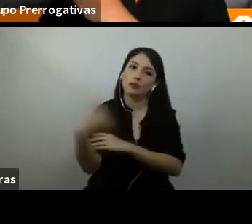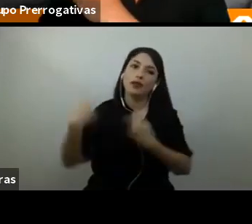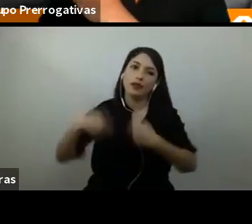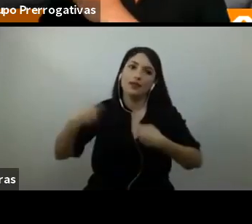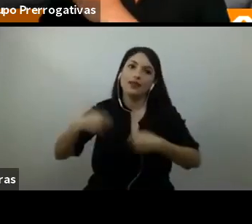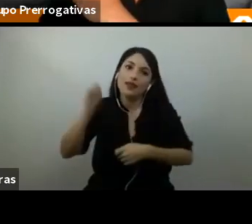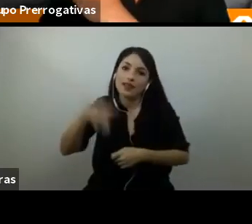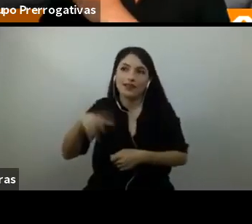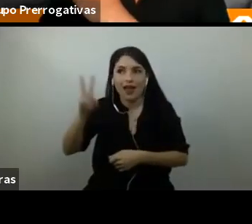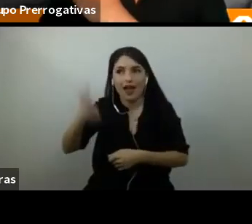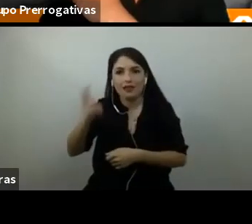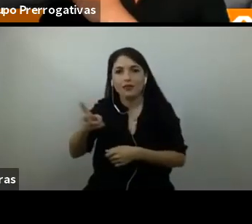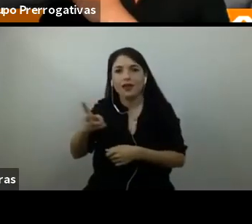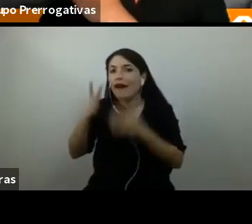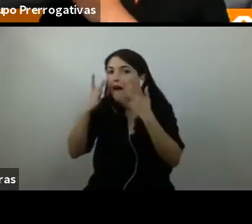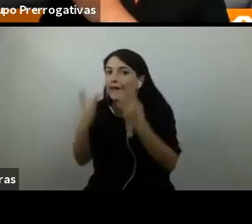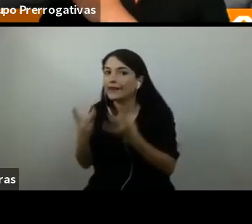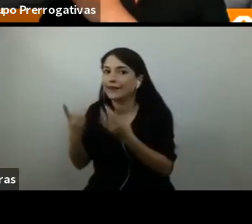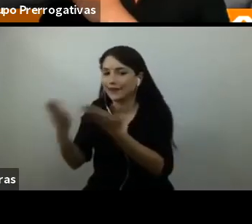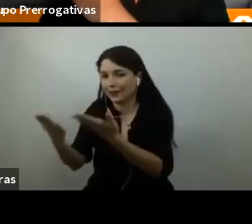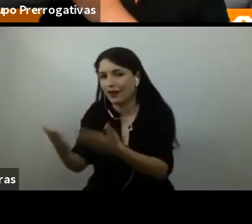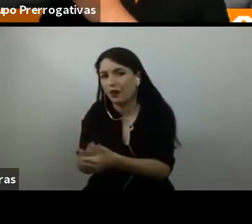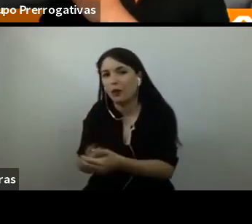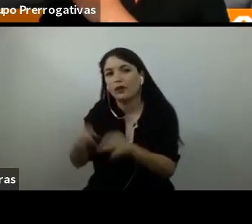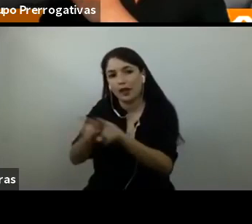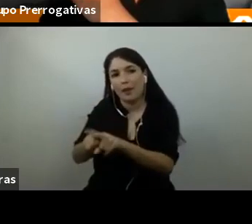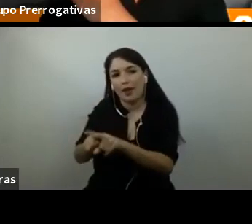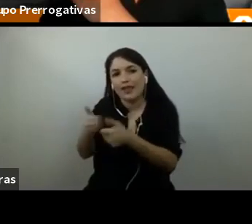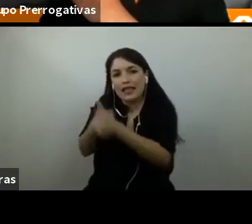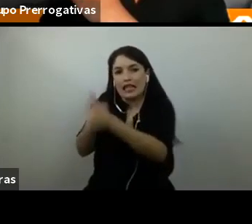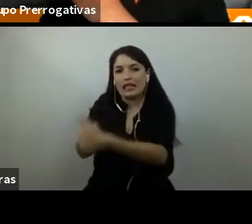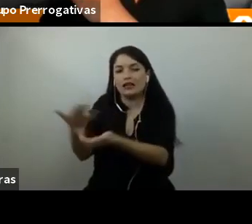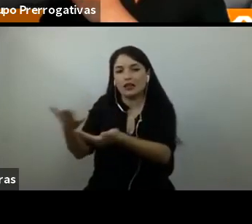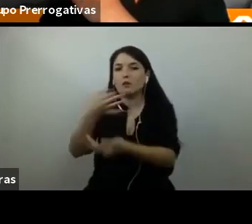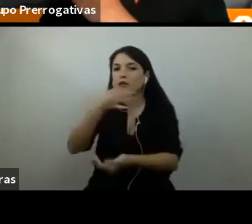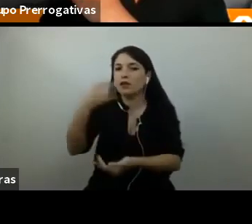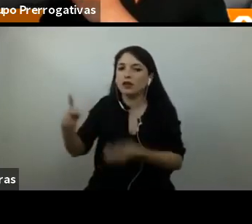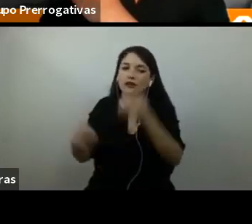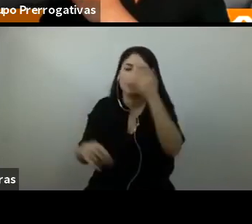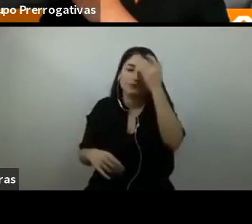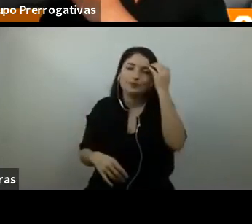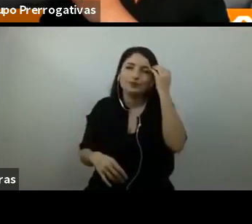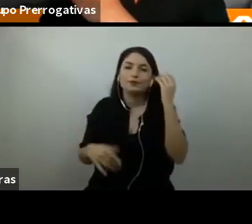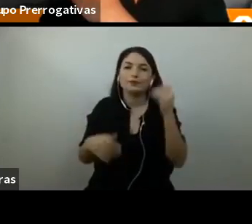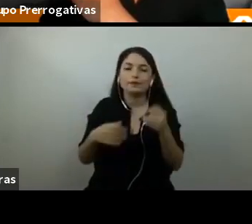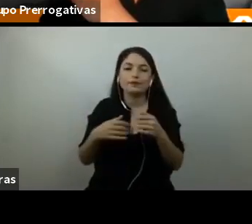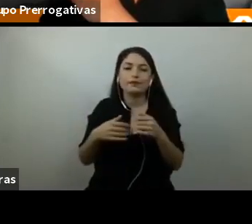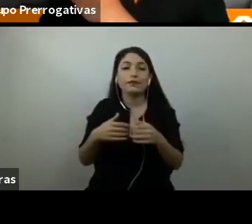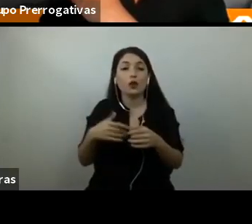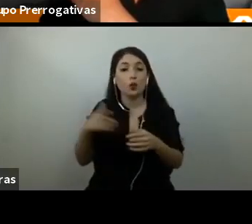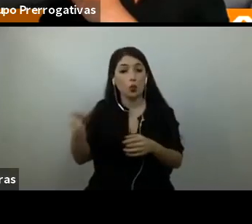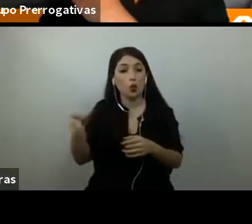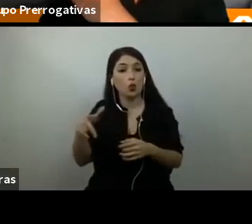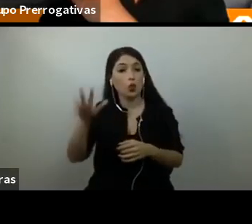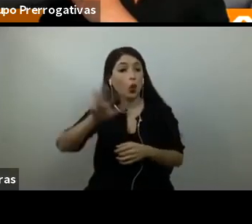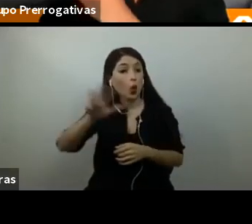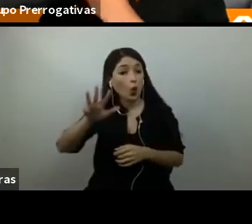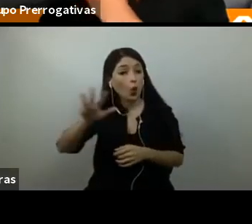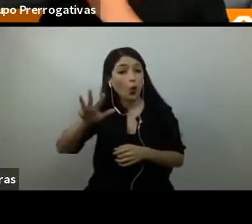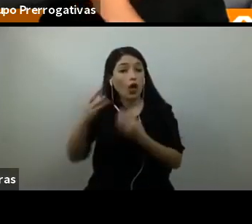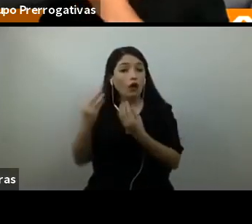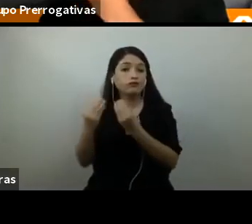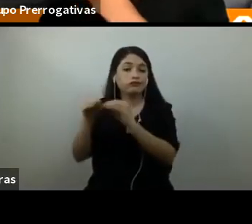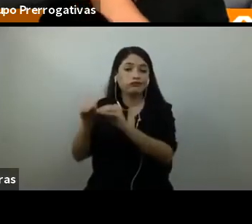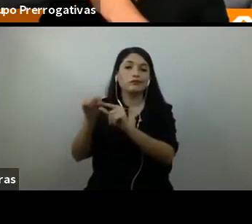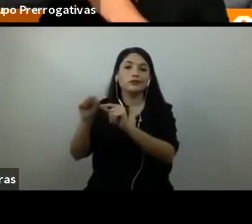caso é ouvida e é seguida. Claro, né? Não há a menor dúvida. E o presidente colocou uma questão bastante relevante em relação a um